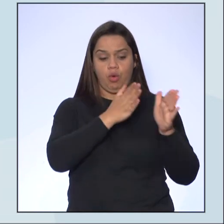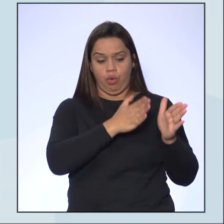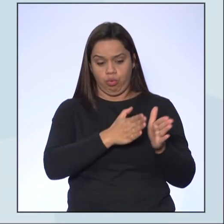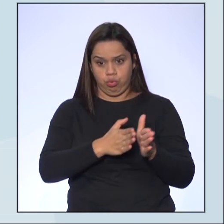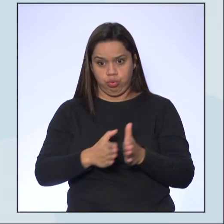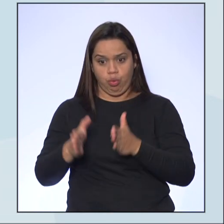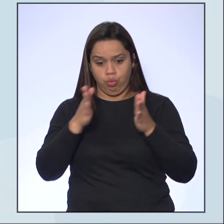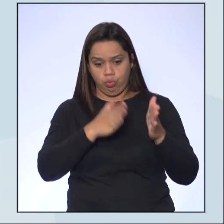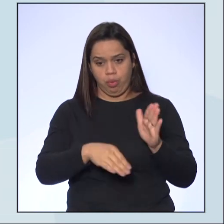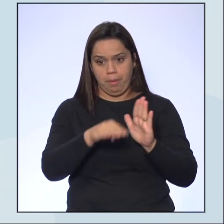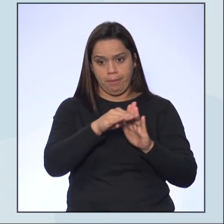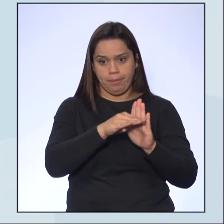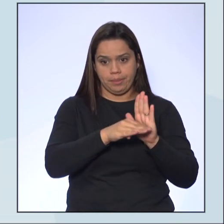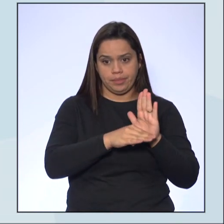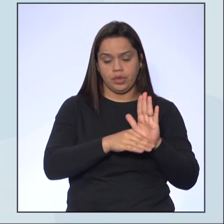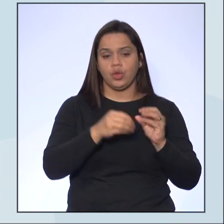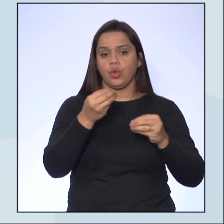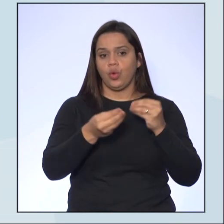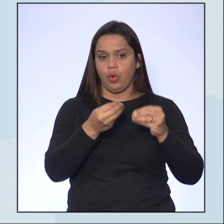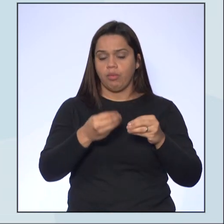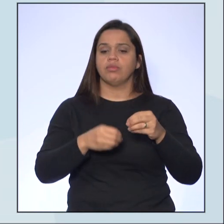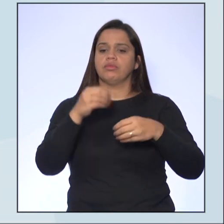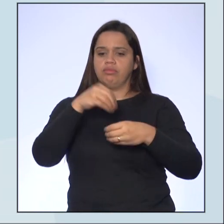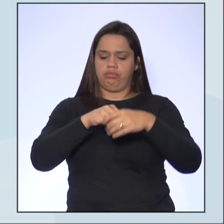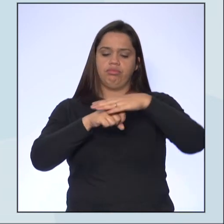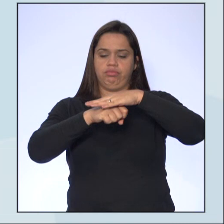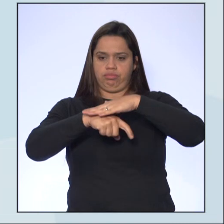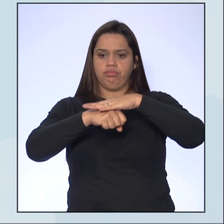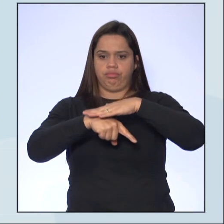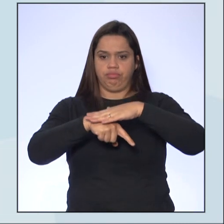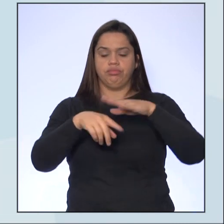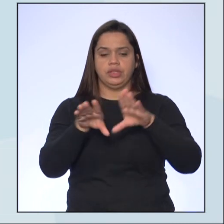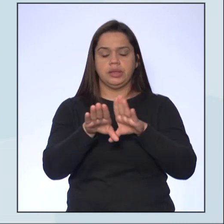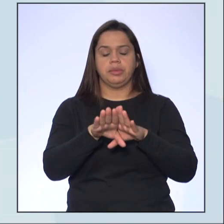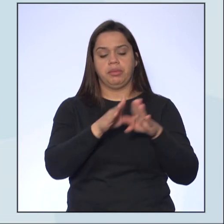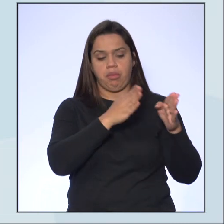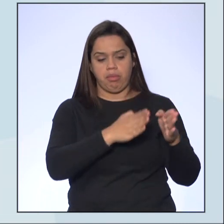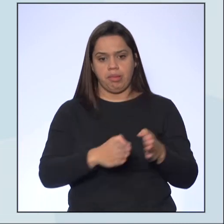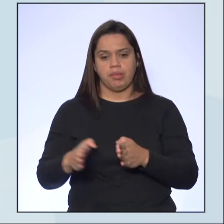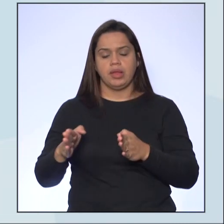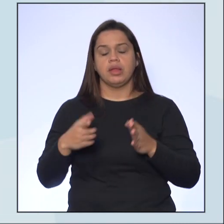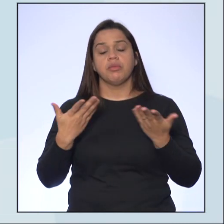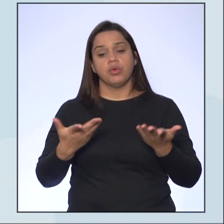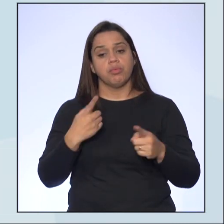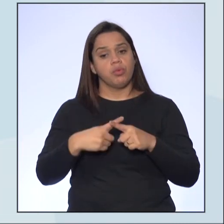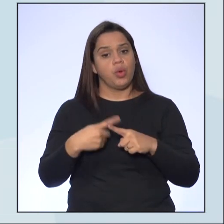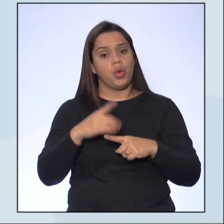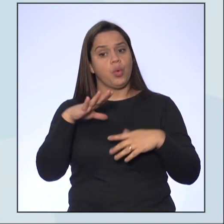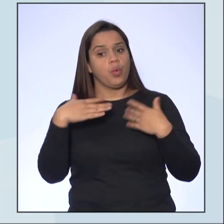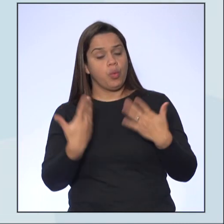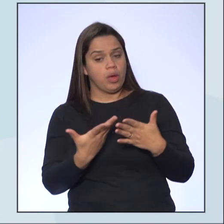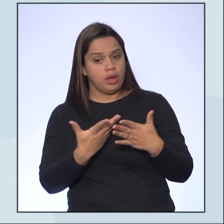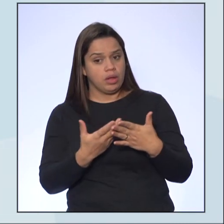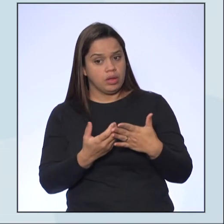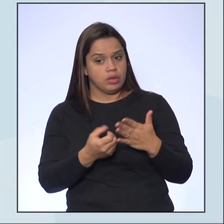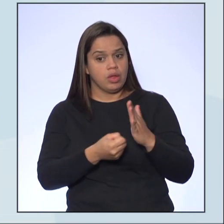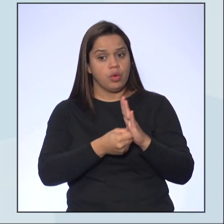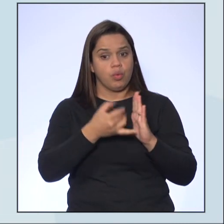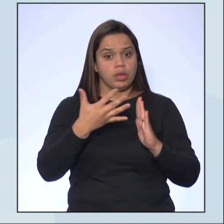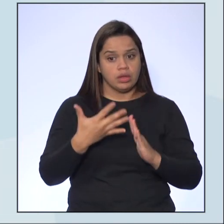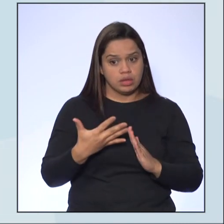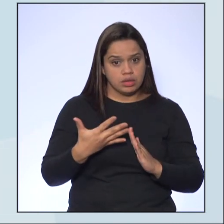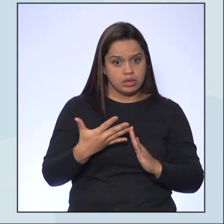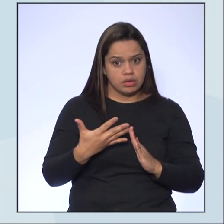ao procedimento em um fluxograma. Quando a quantidade de bombons na cesta é um